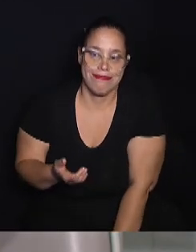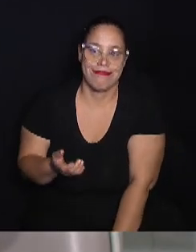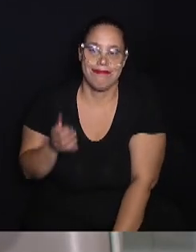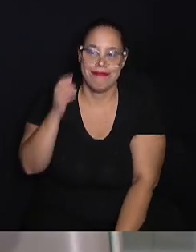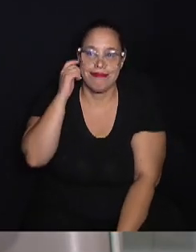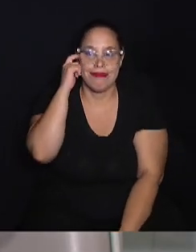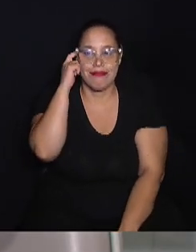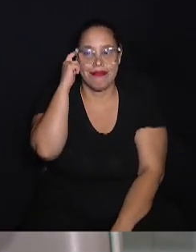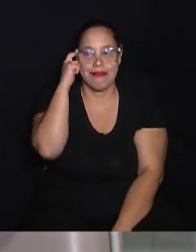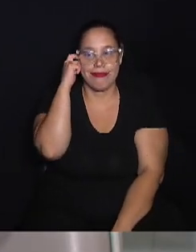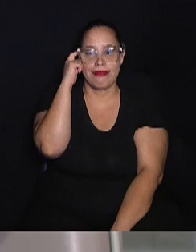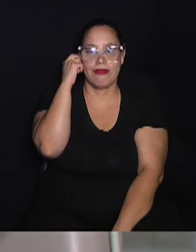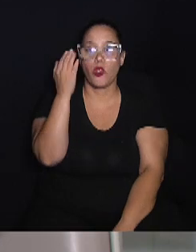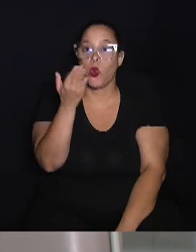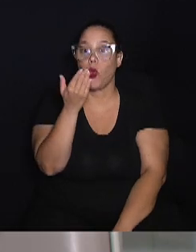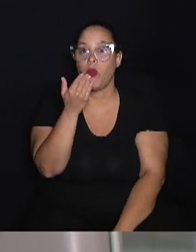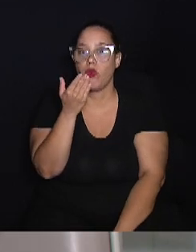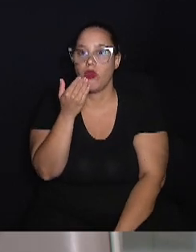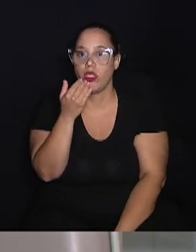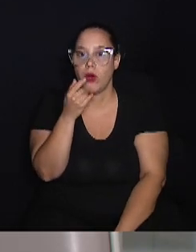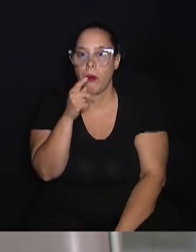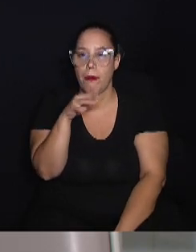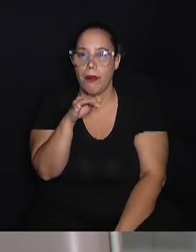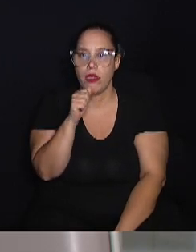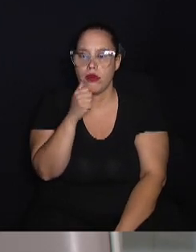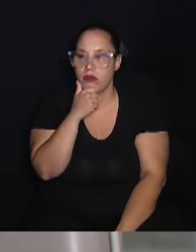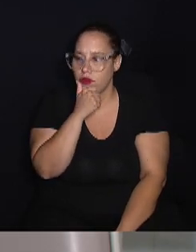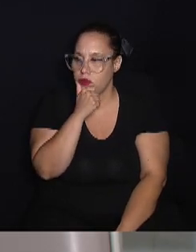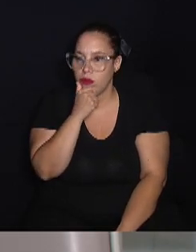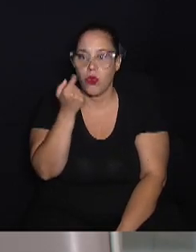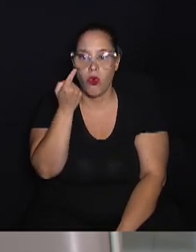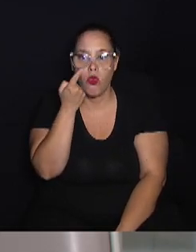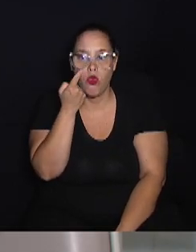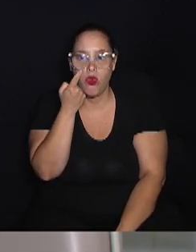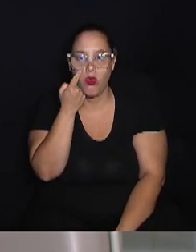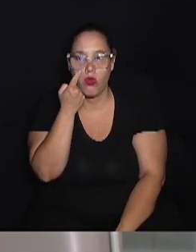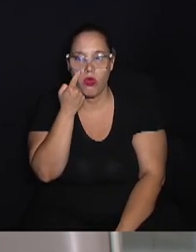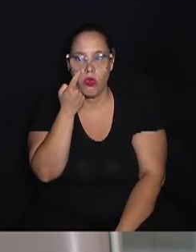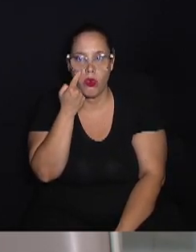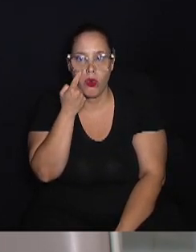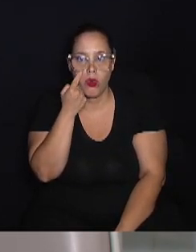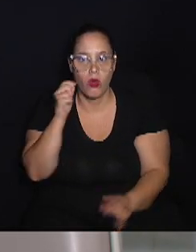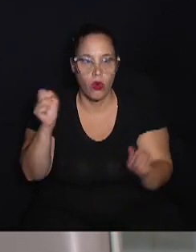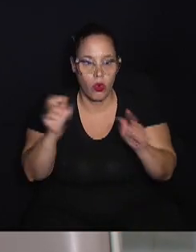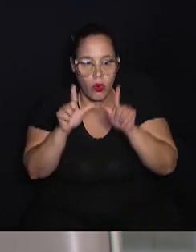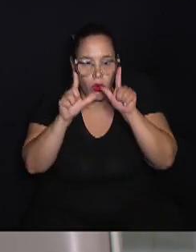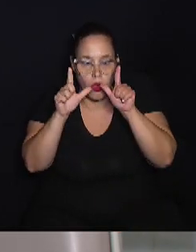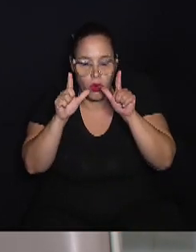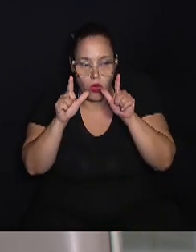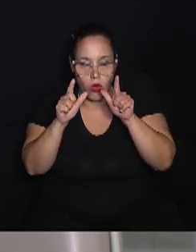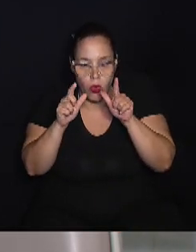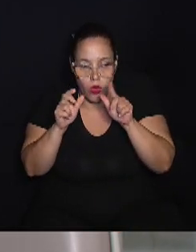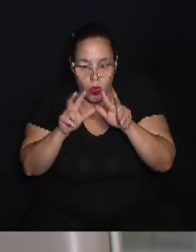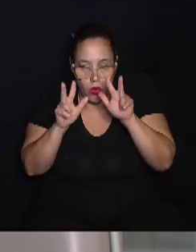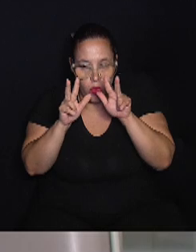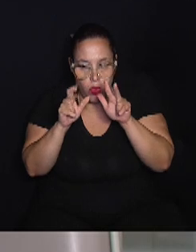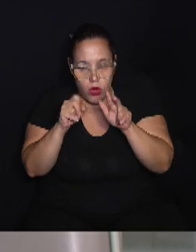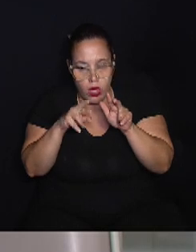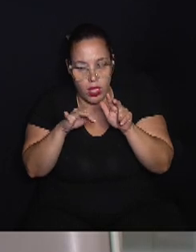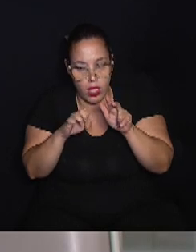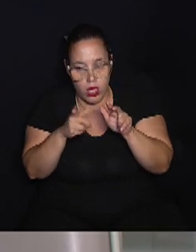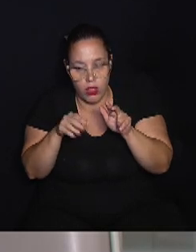e comeu alguma plantinha viu algum sinal de intoxicação então